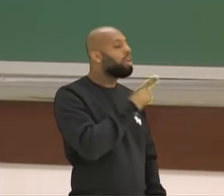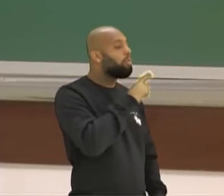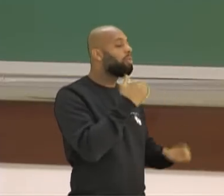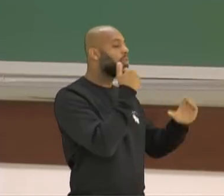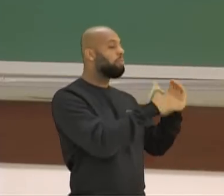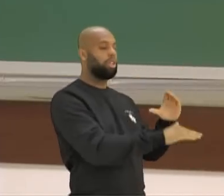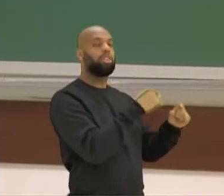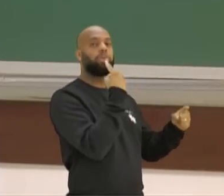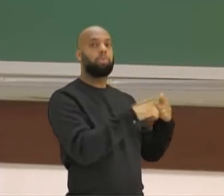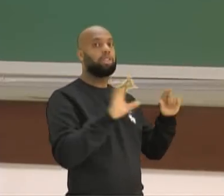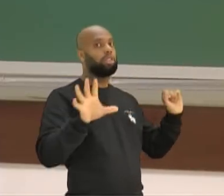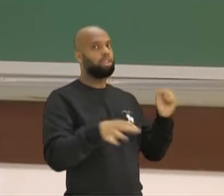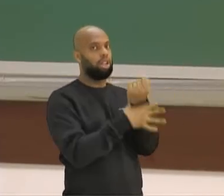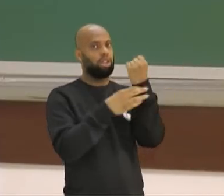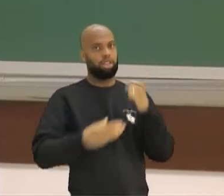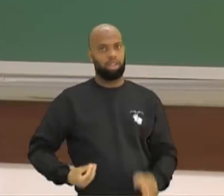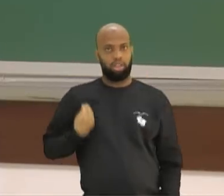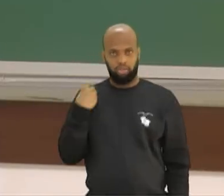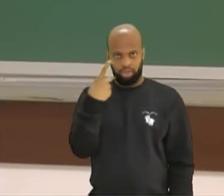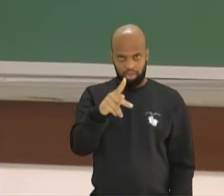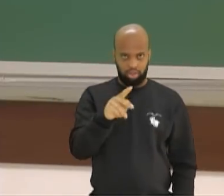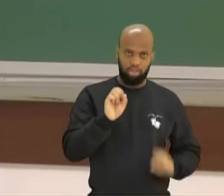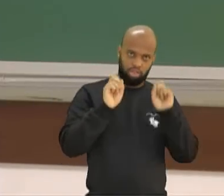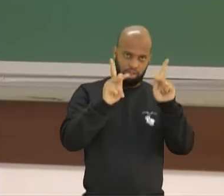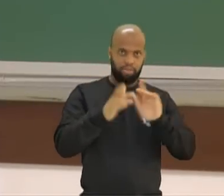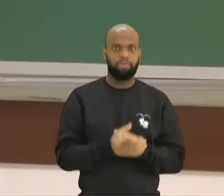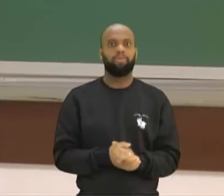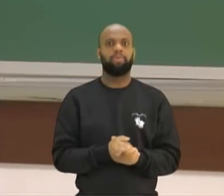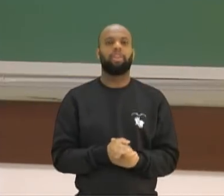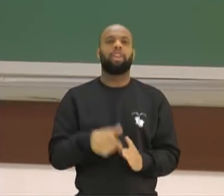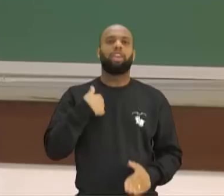é seu registro de presença. Não esquece disso,